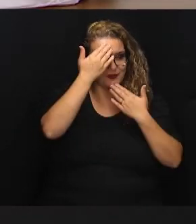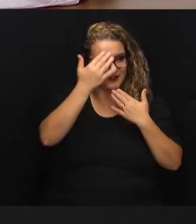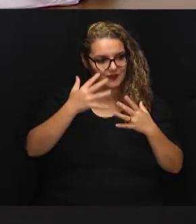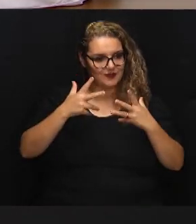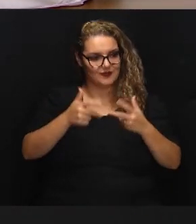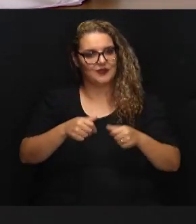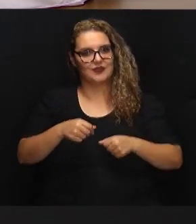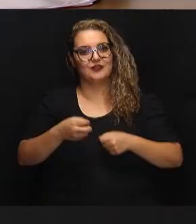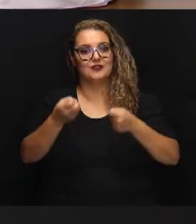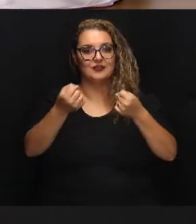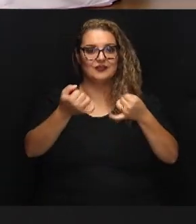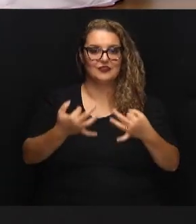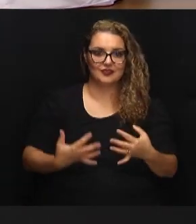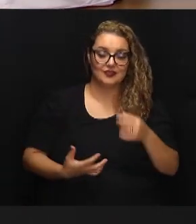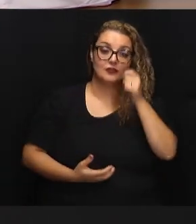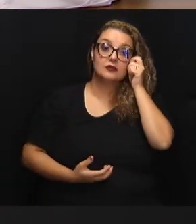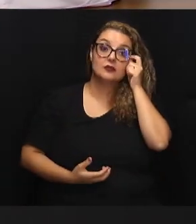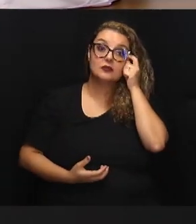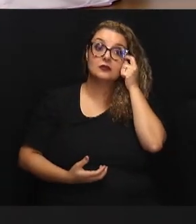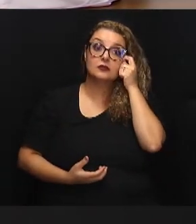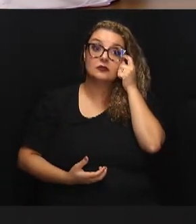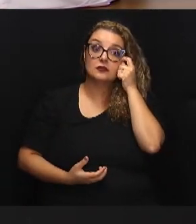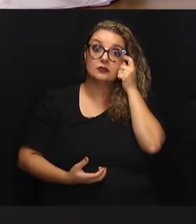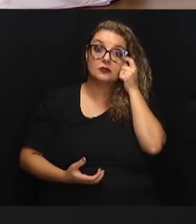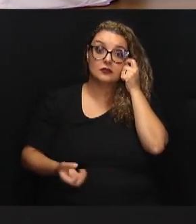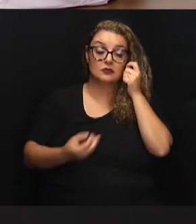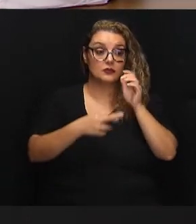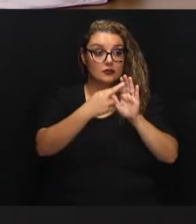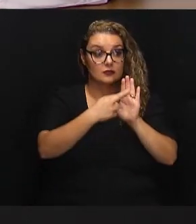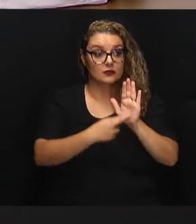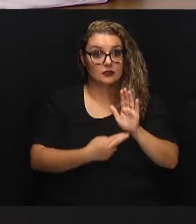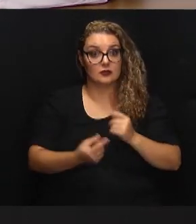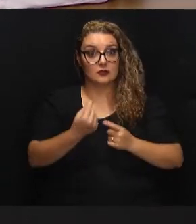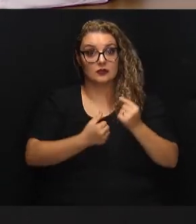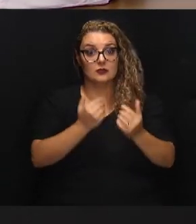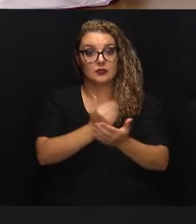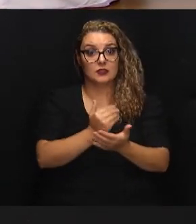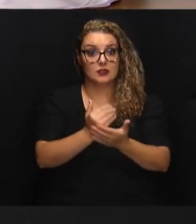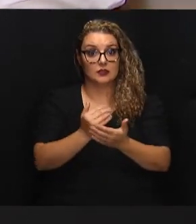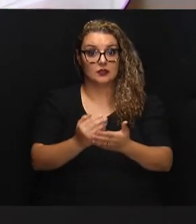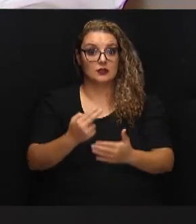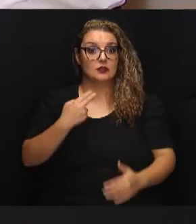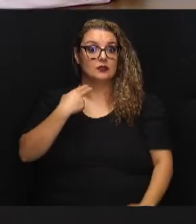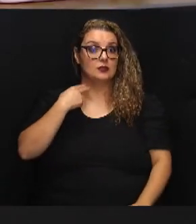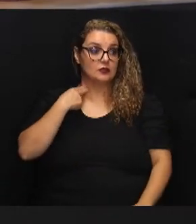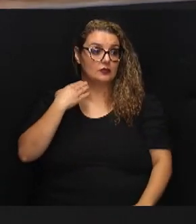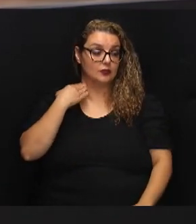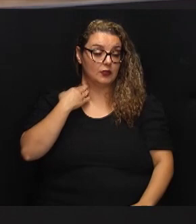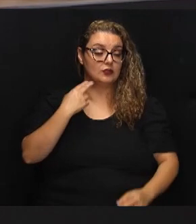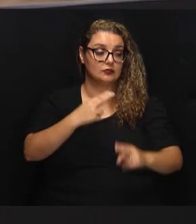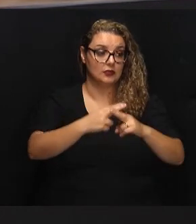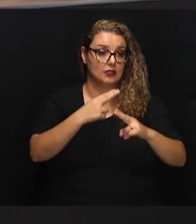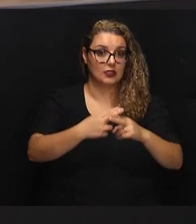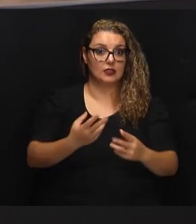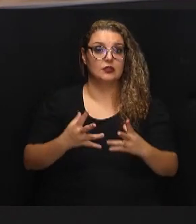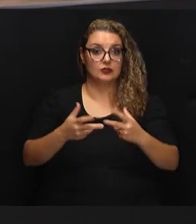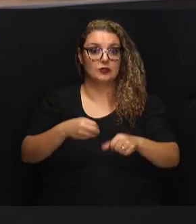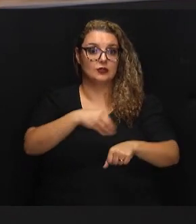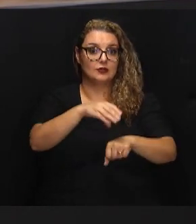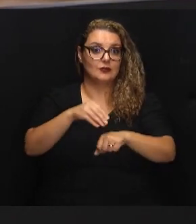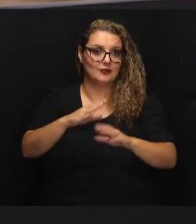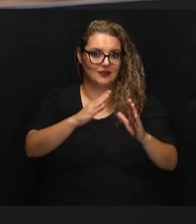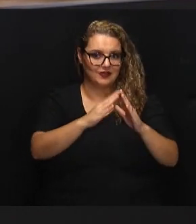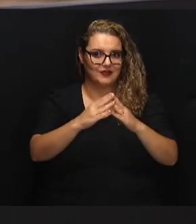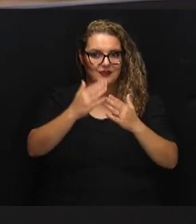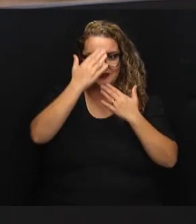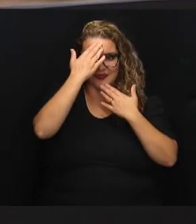essas explicações sobre essas novas regras do financiamento de imóveis da Caixa e também sobre todas essas dicas que você passou para o pessoal de casa. Muito